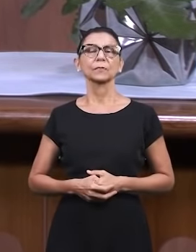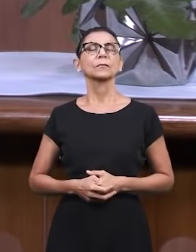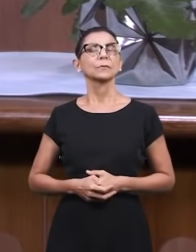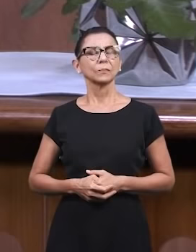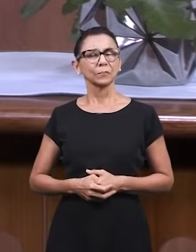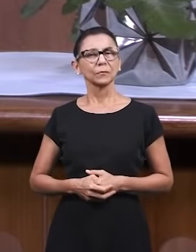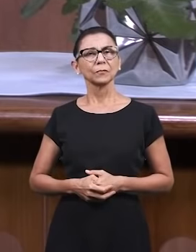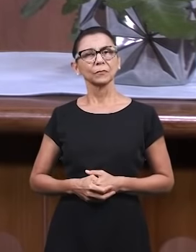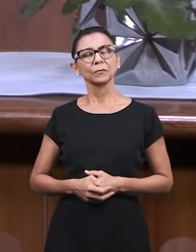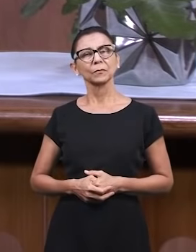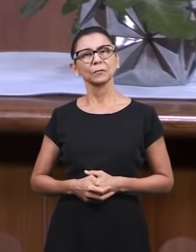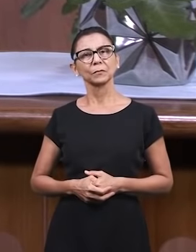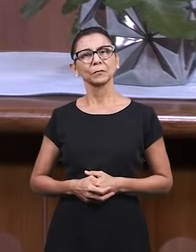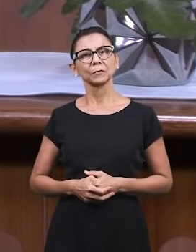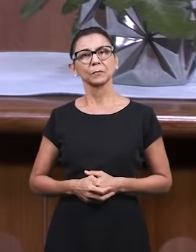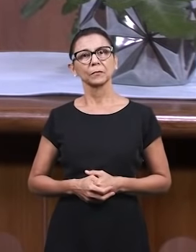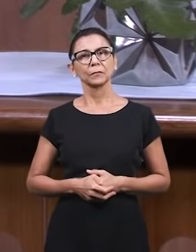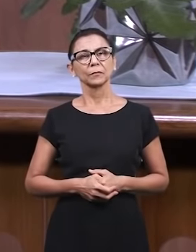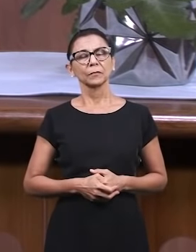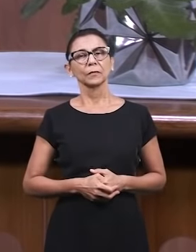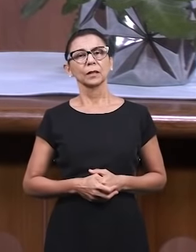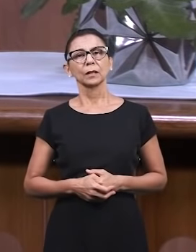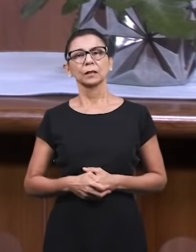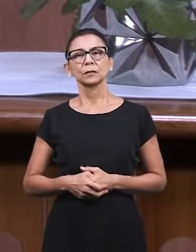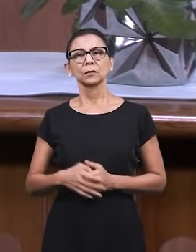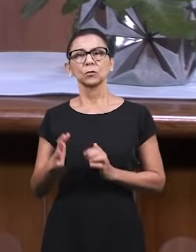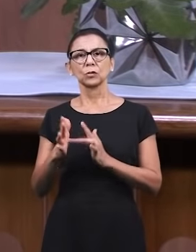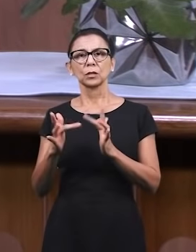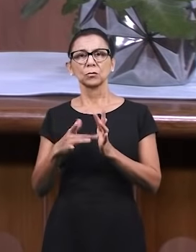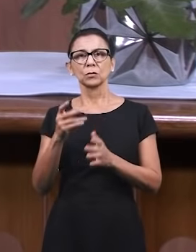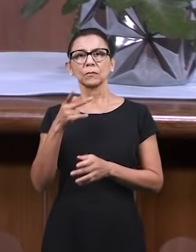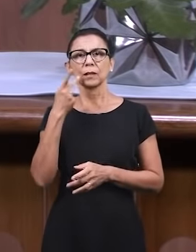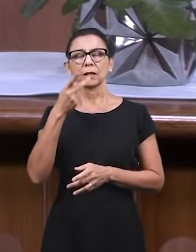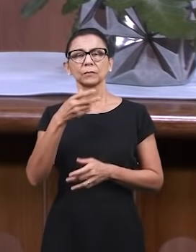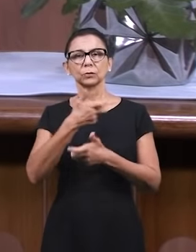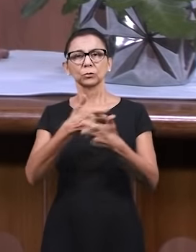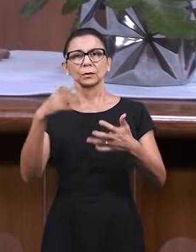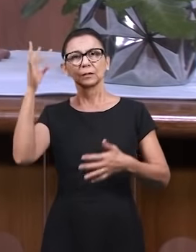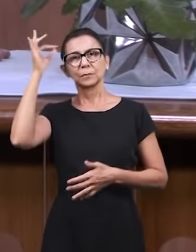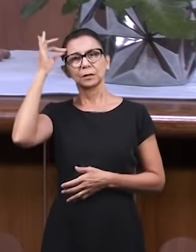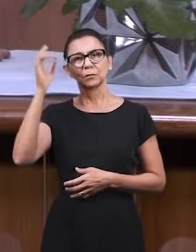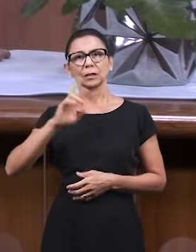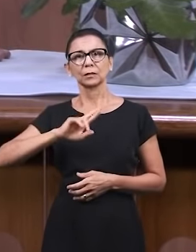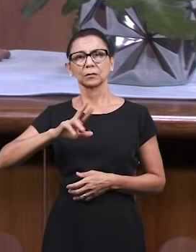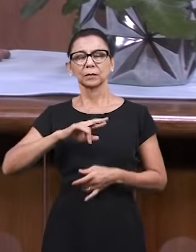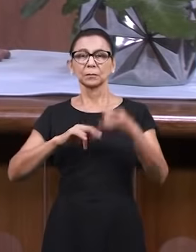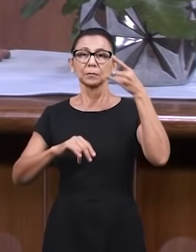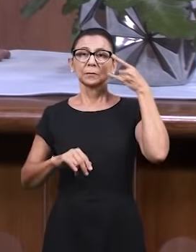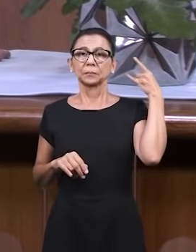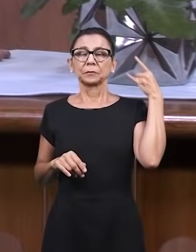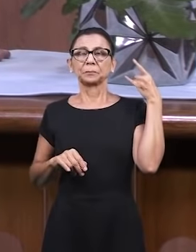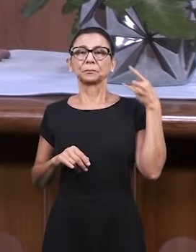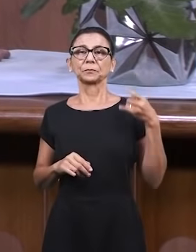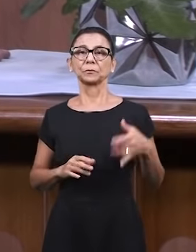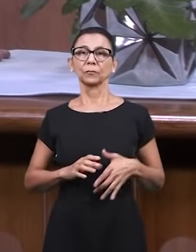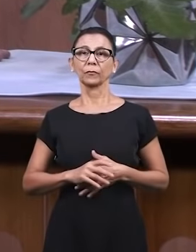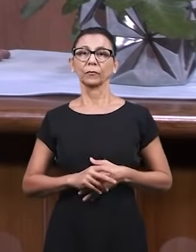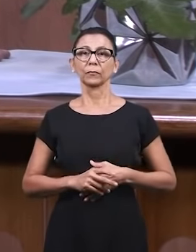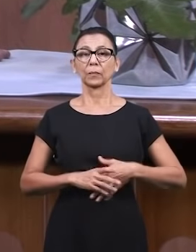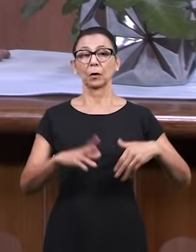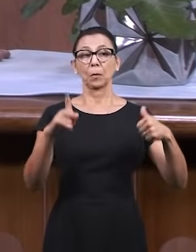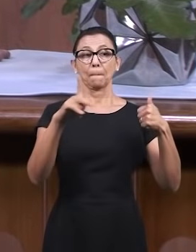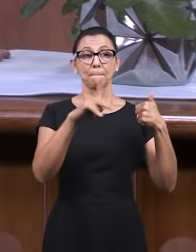Era isso que o Senhor estava falando. Ele estava falando de coisas espirituais, não estava falando de coisas materiais. E Pedro, quando